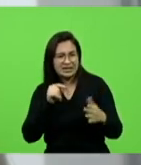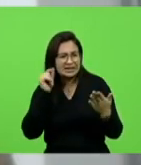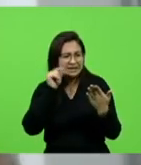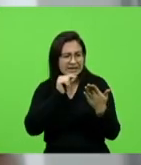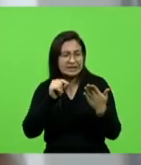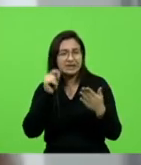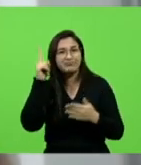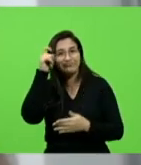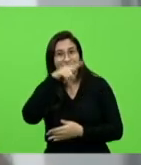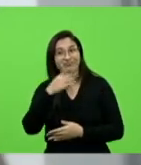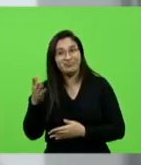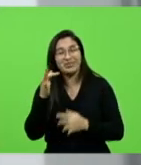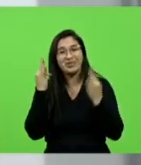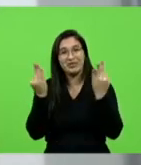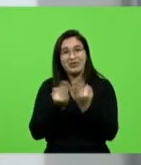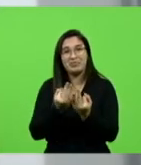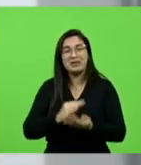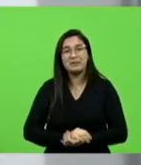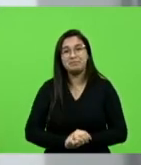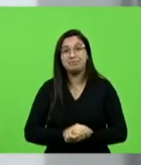Então, é isso, eu trago